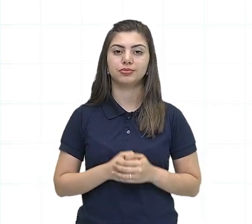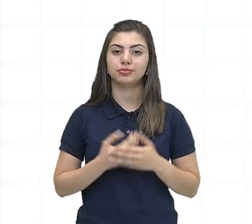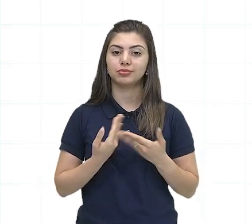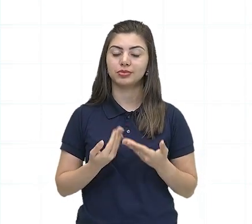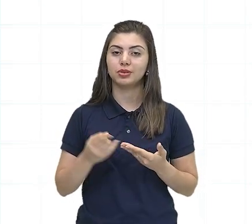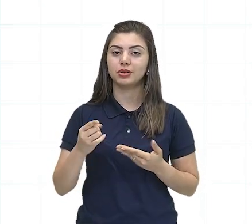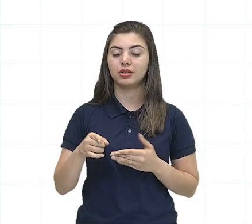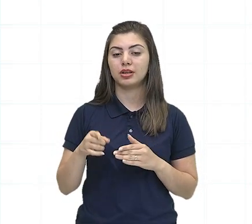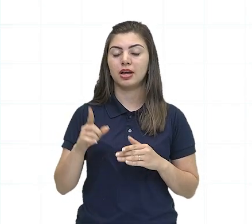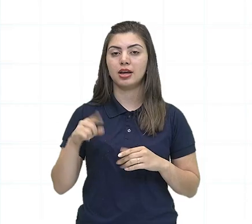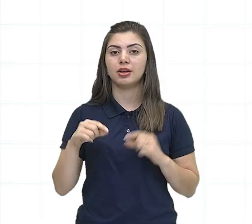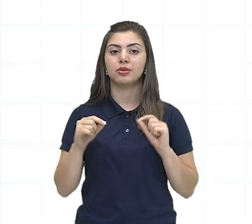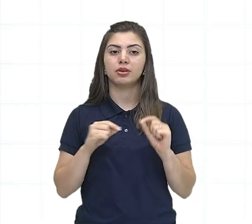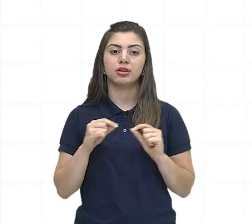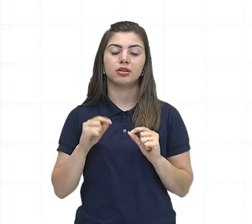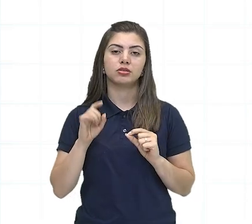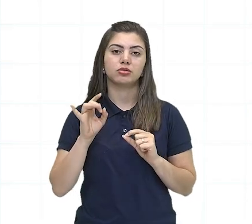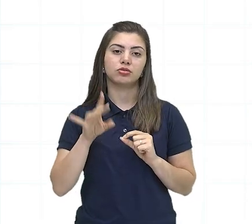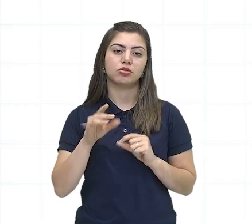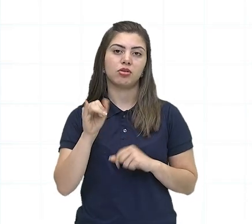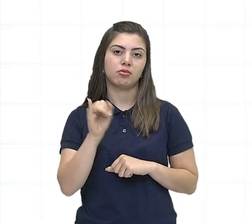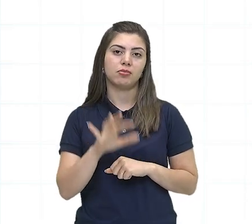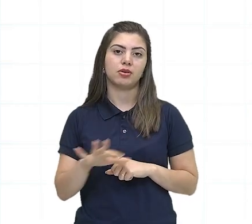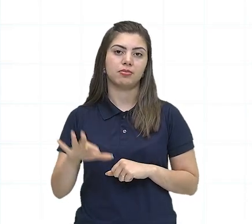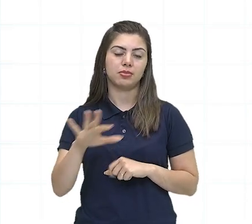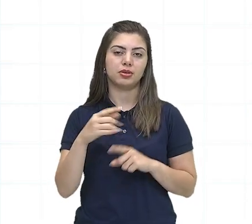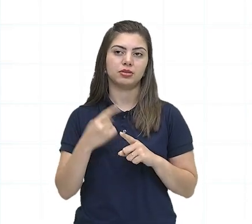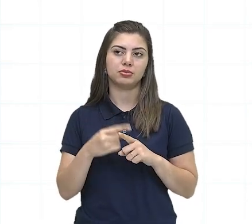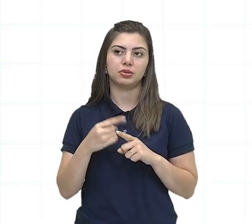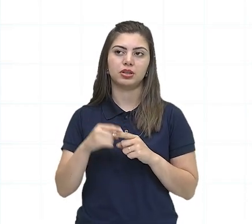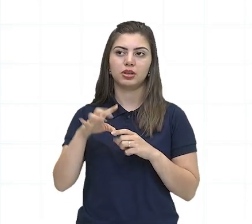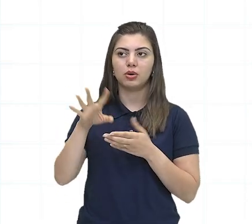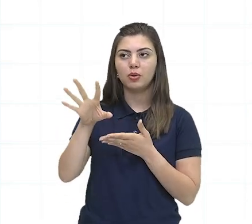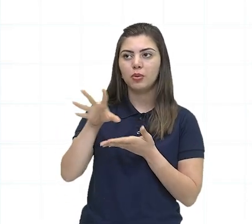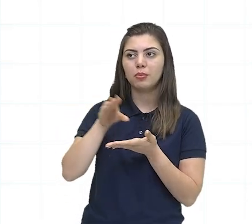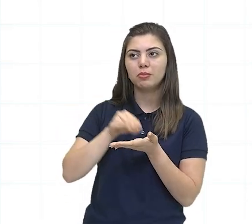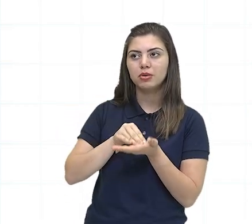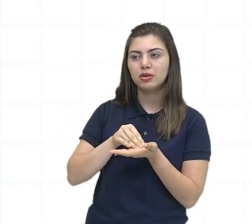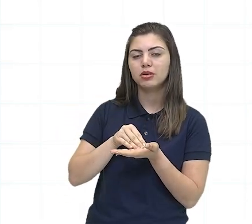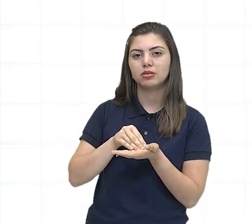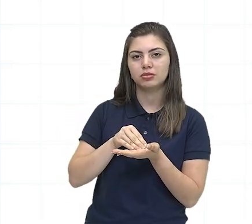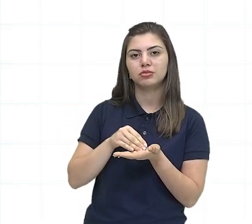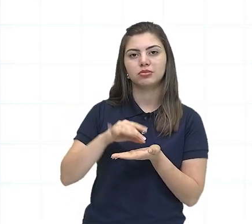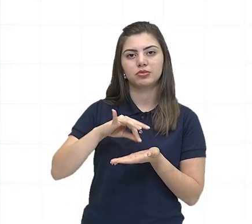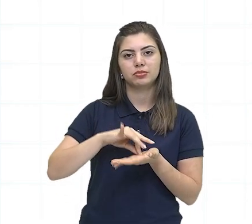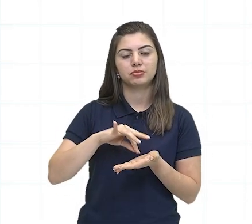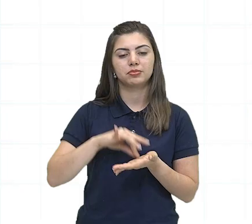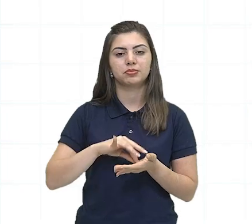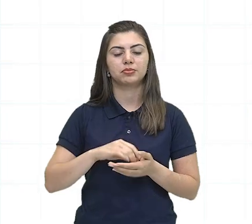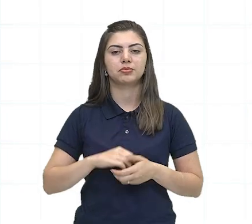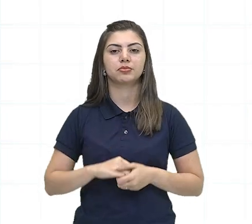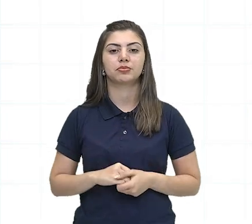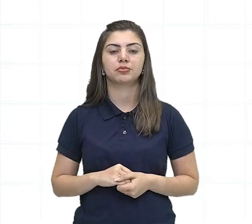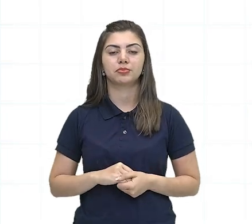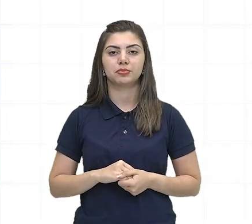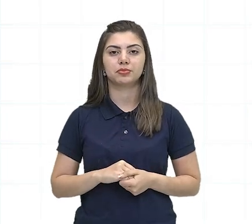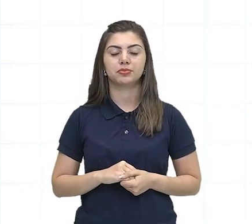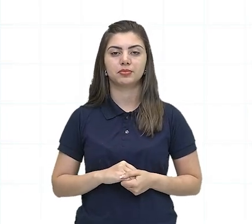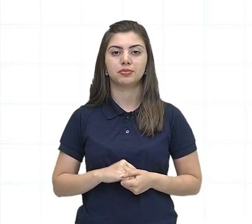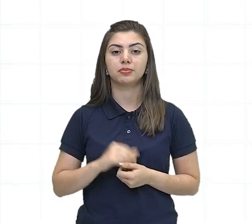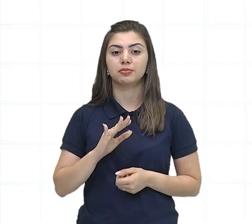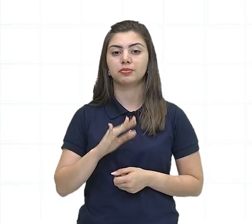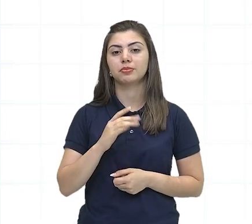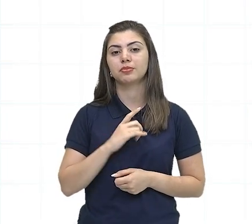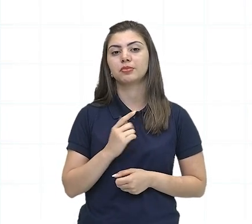é uma obra figurativa, porque eu imito a realidade. Nós também temos uma forma abstrata